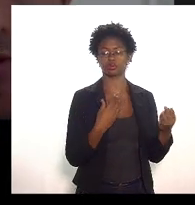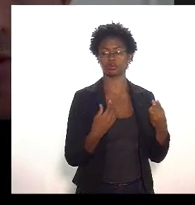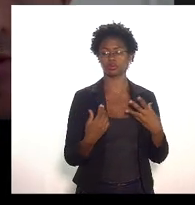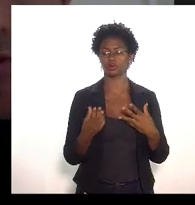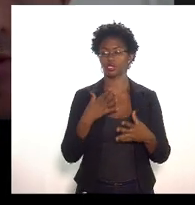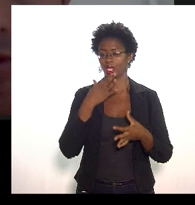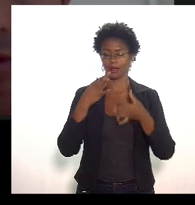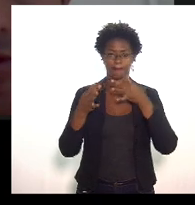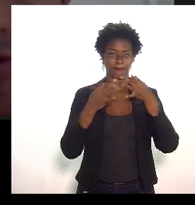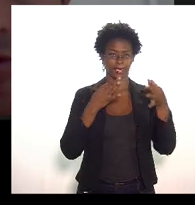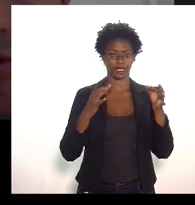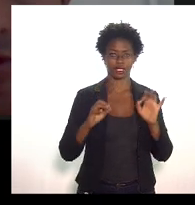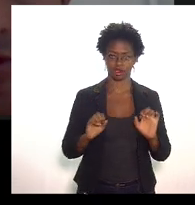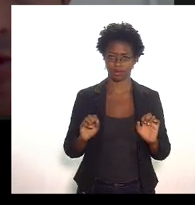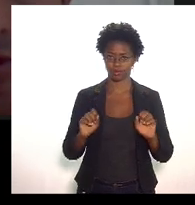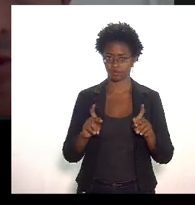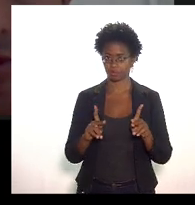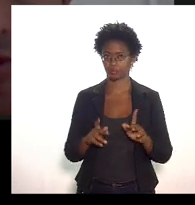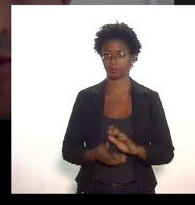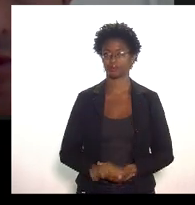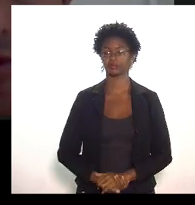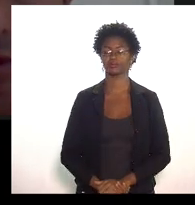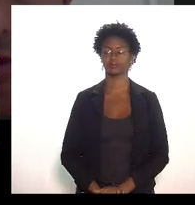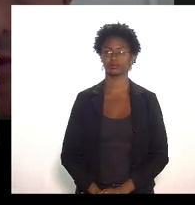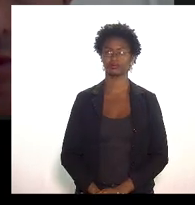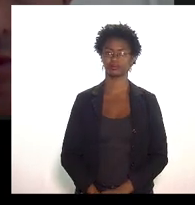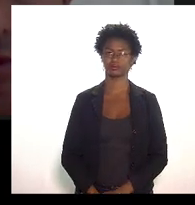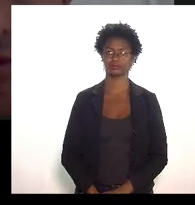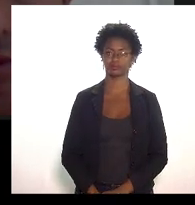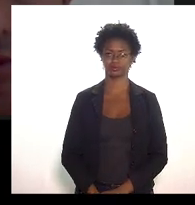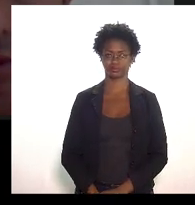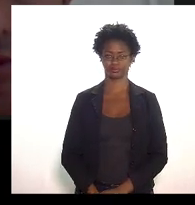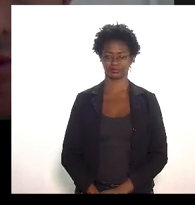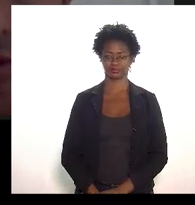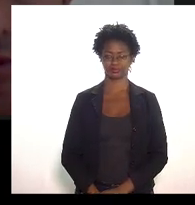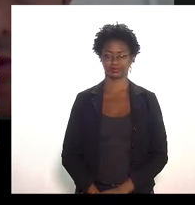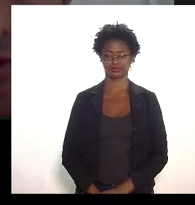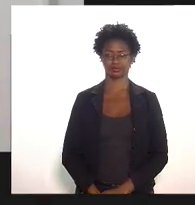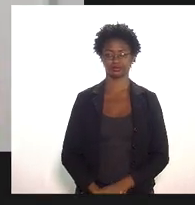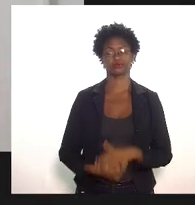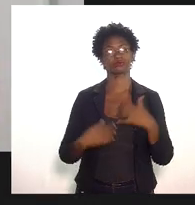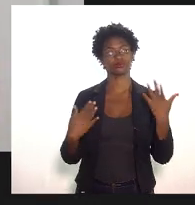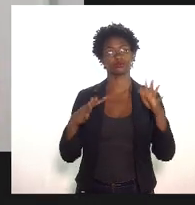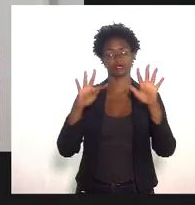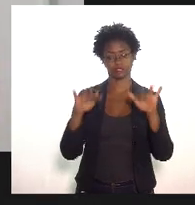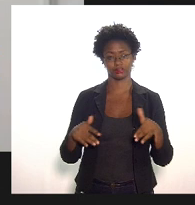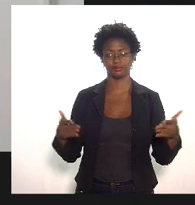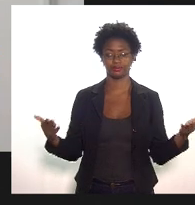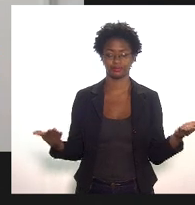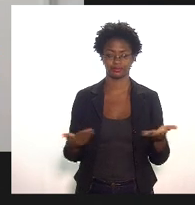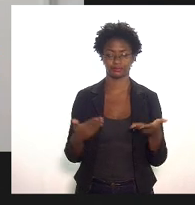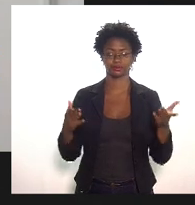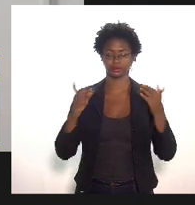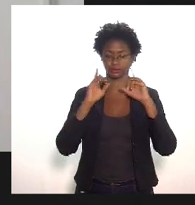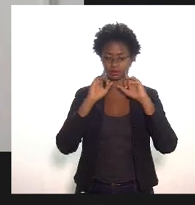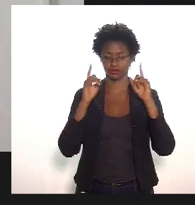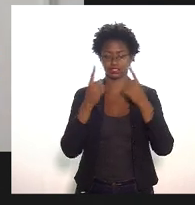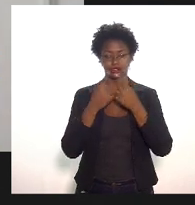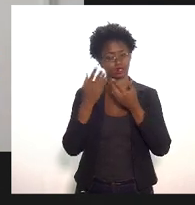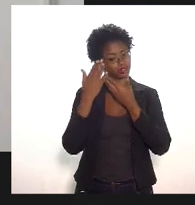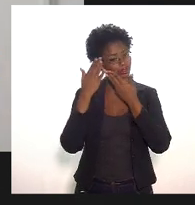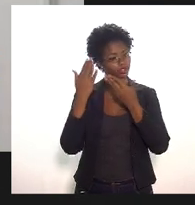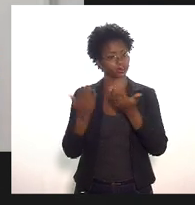as sugestões de emendas. Então, para encerrar a nossa reunião,